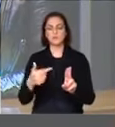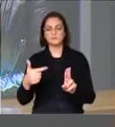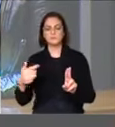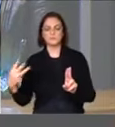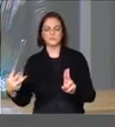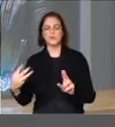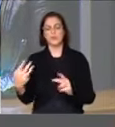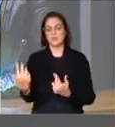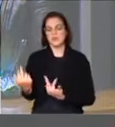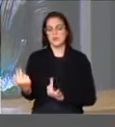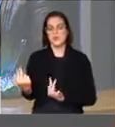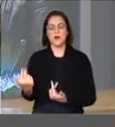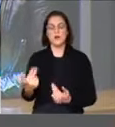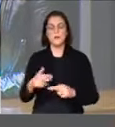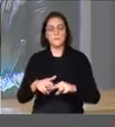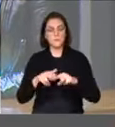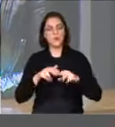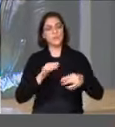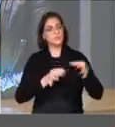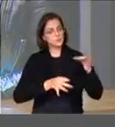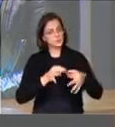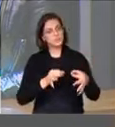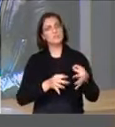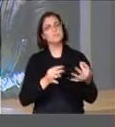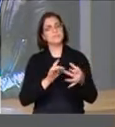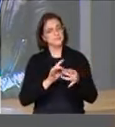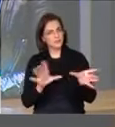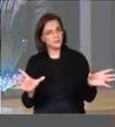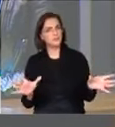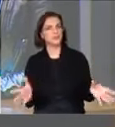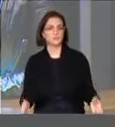graças à decisão do judiciário.